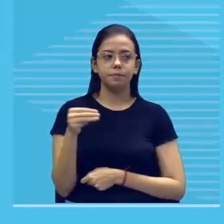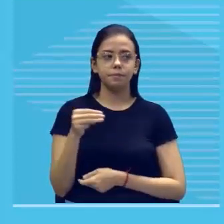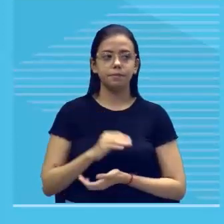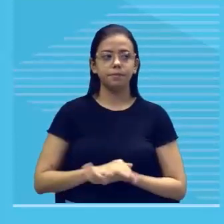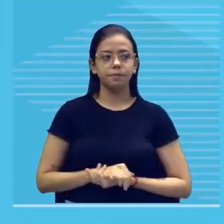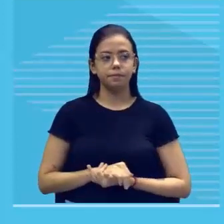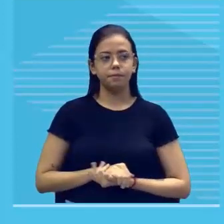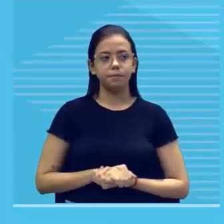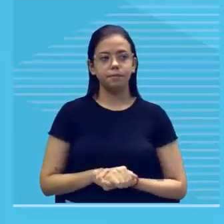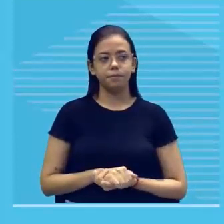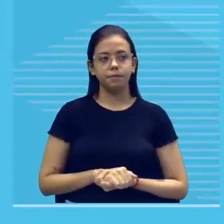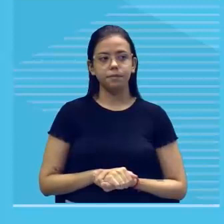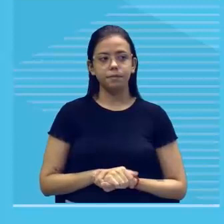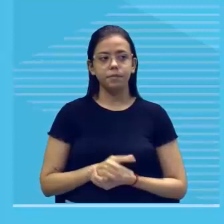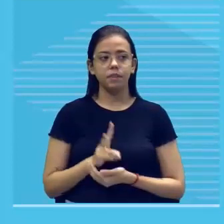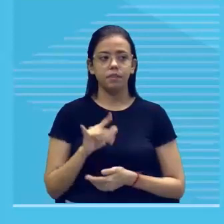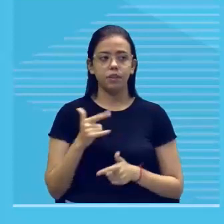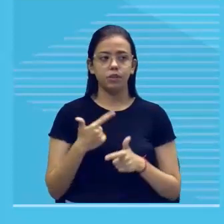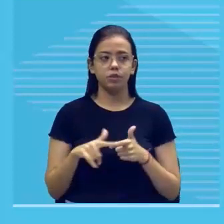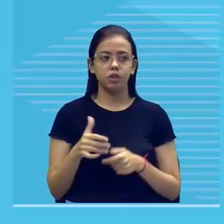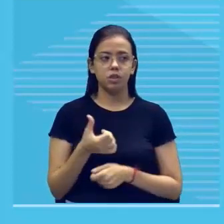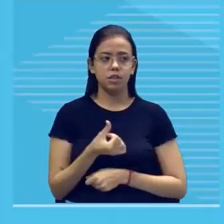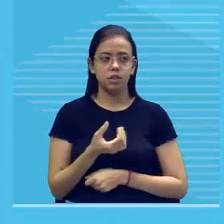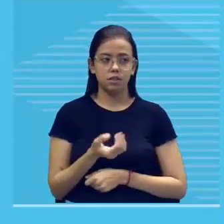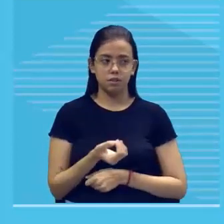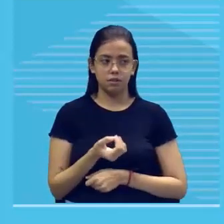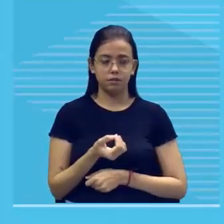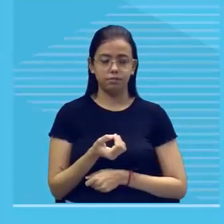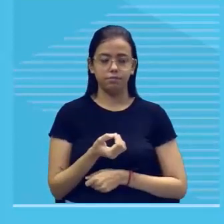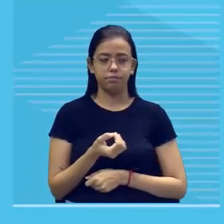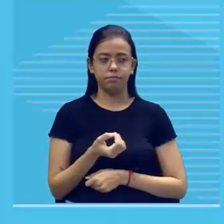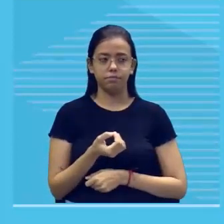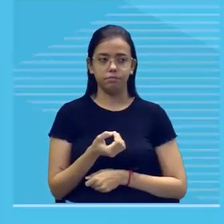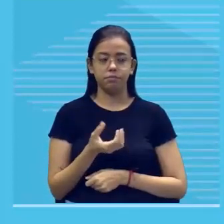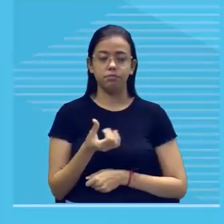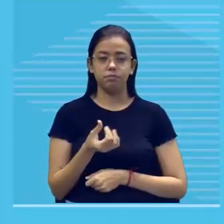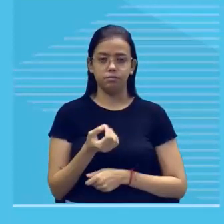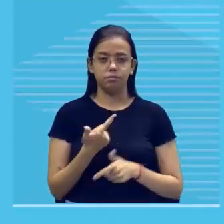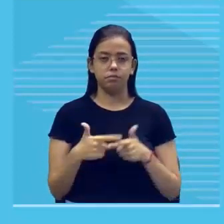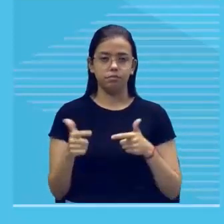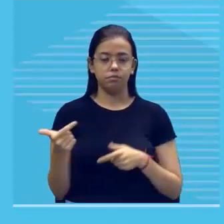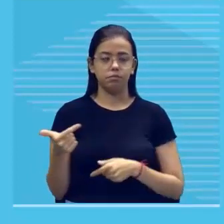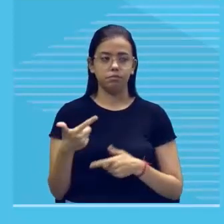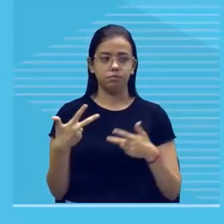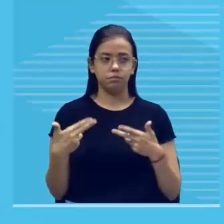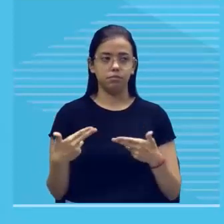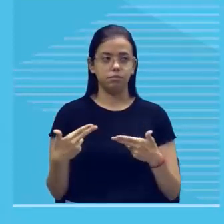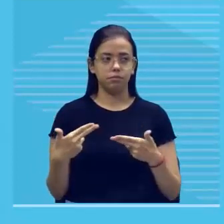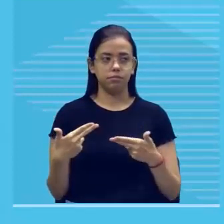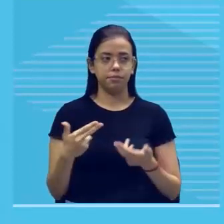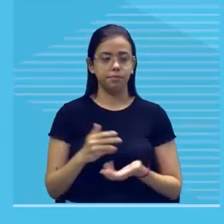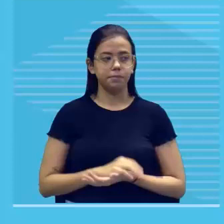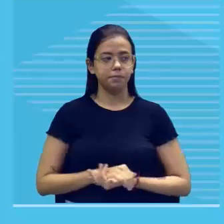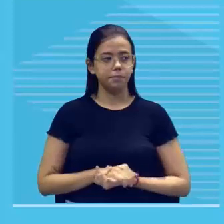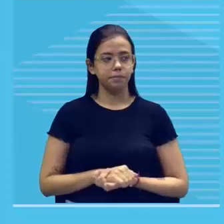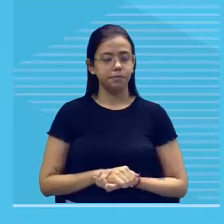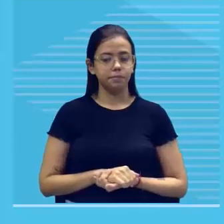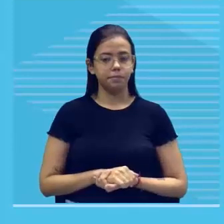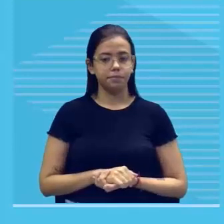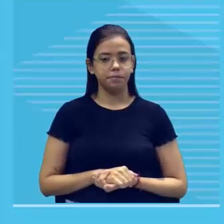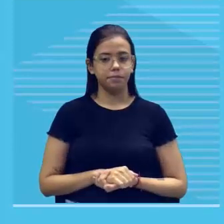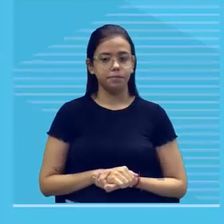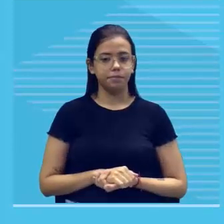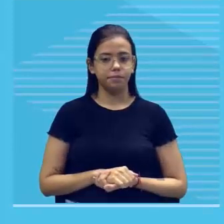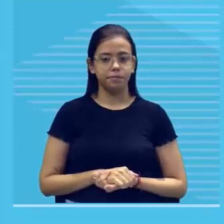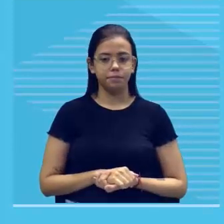Então em vez de dividir um por dois você vai dividir 60 por dois 60 por dois que vai ser igual a quanto